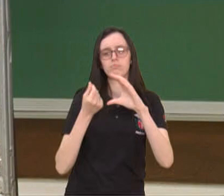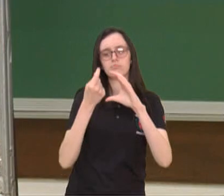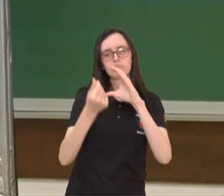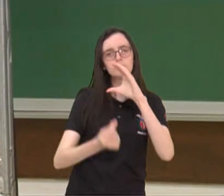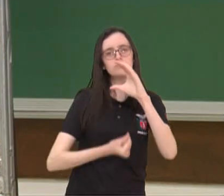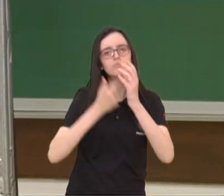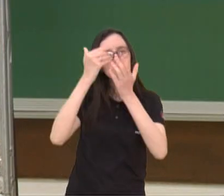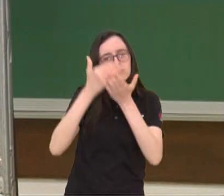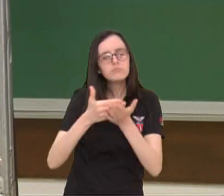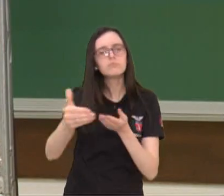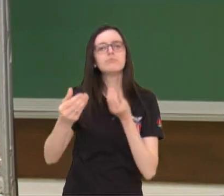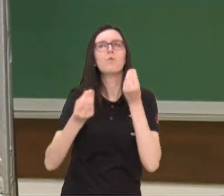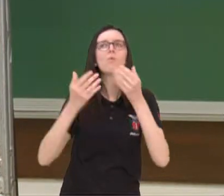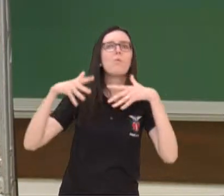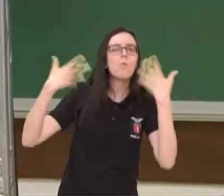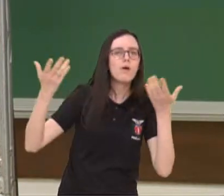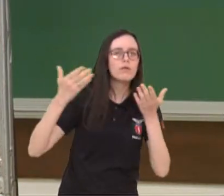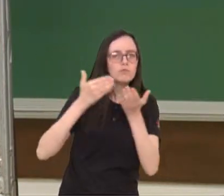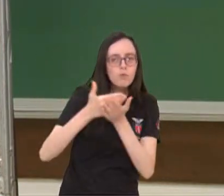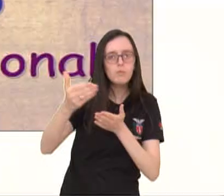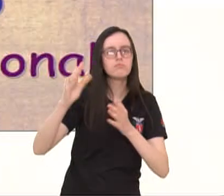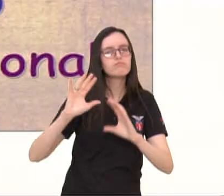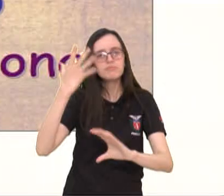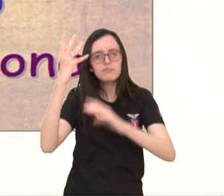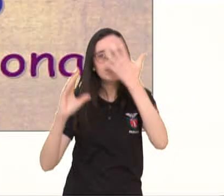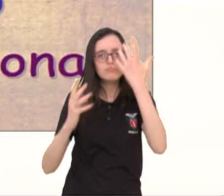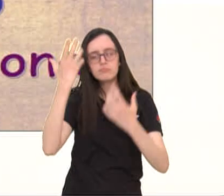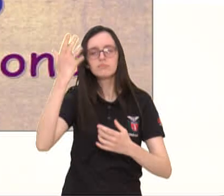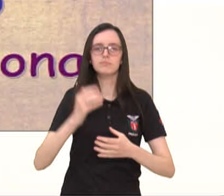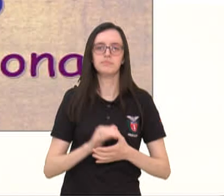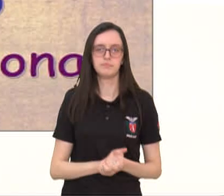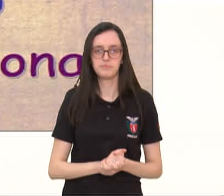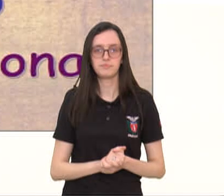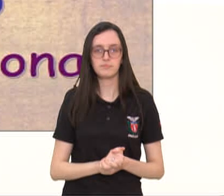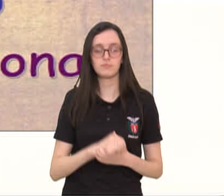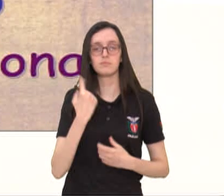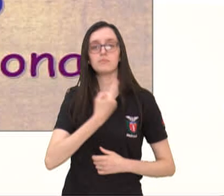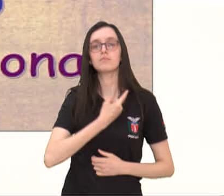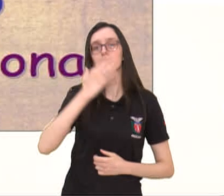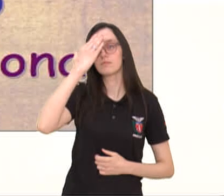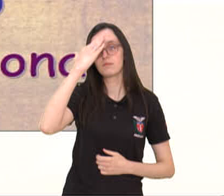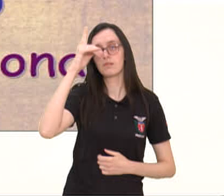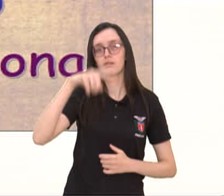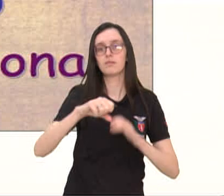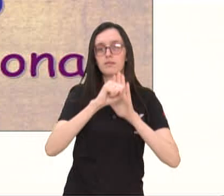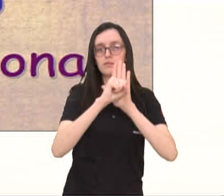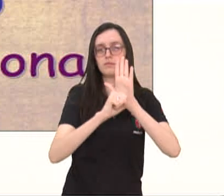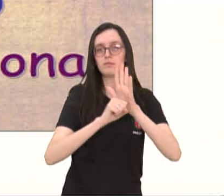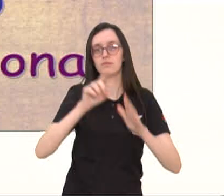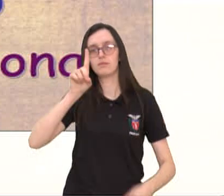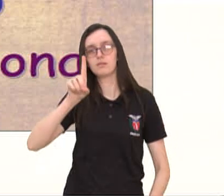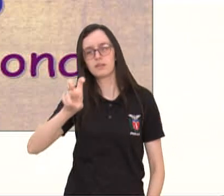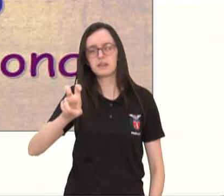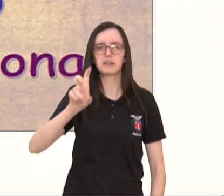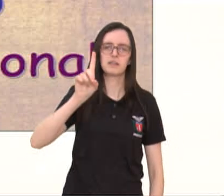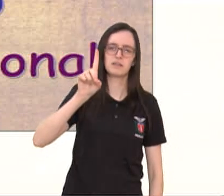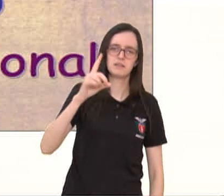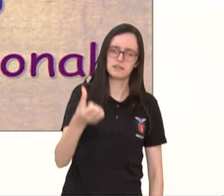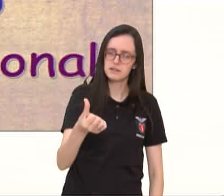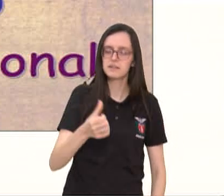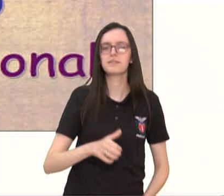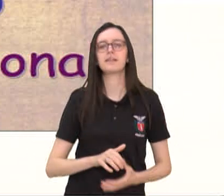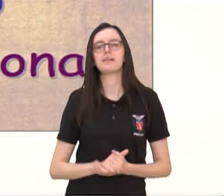capitalismo nasceu, quando que se deu. Aqui nós sabemos que é século XV, XVI,